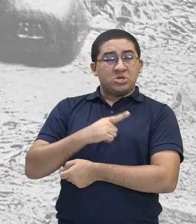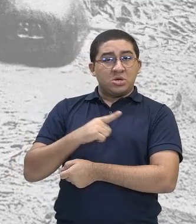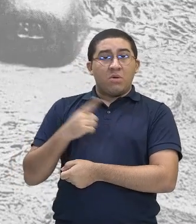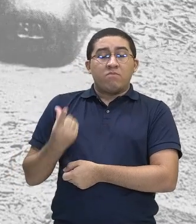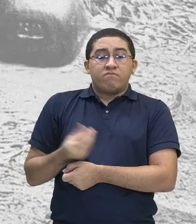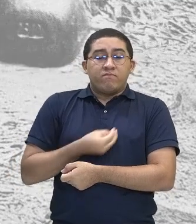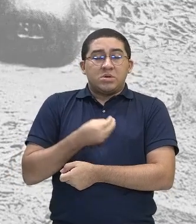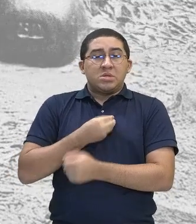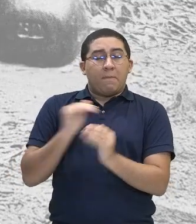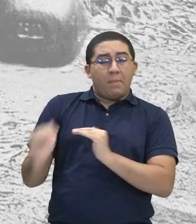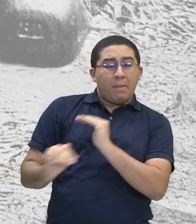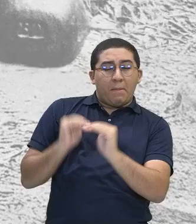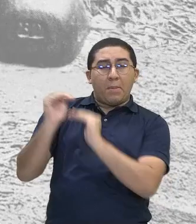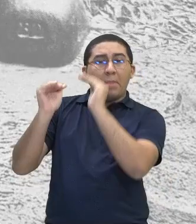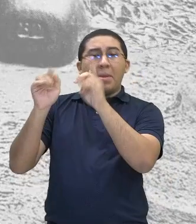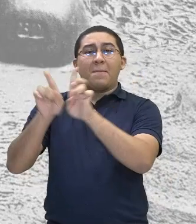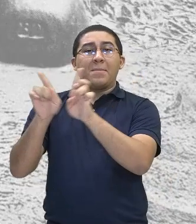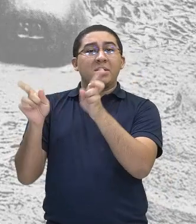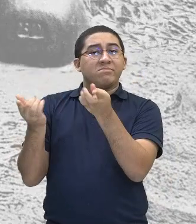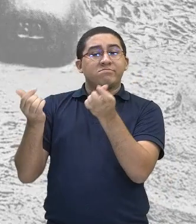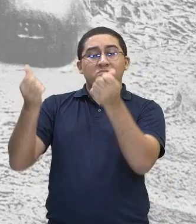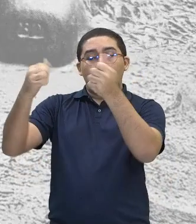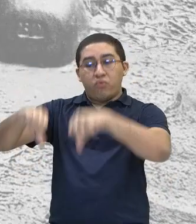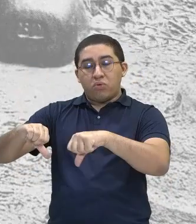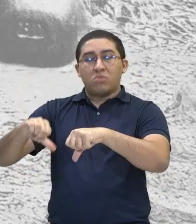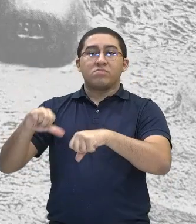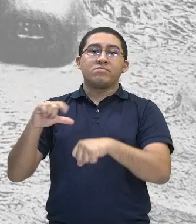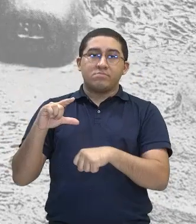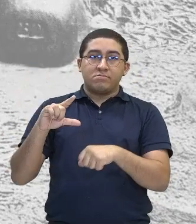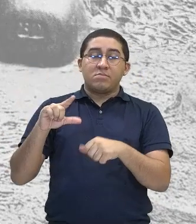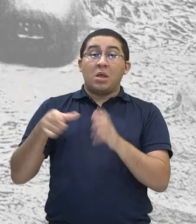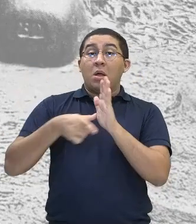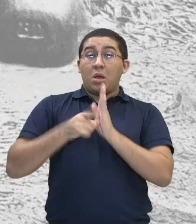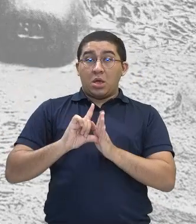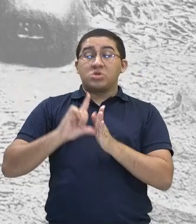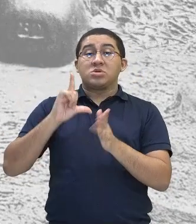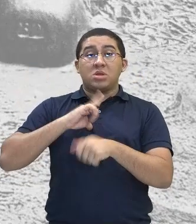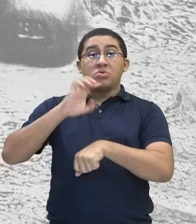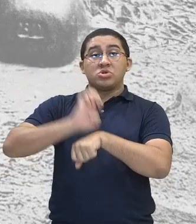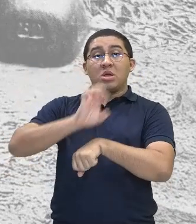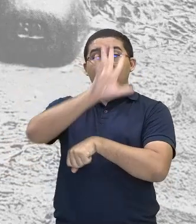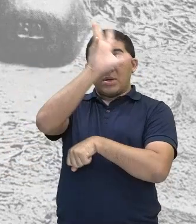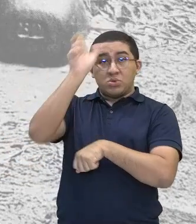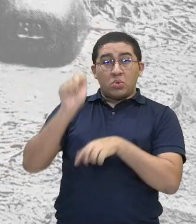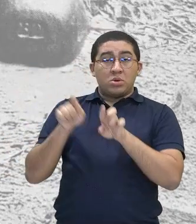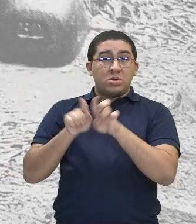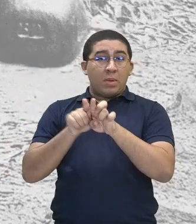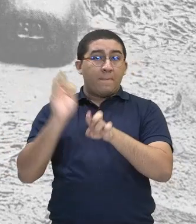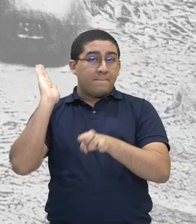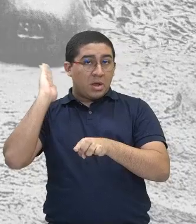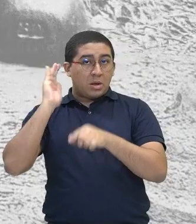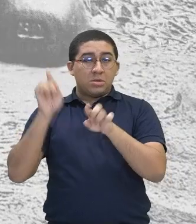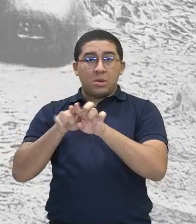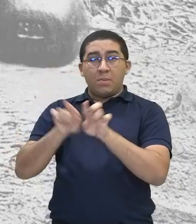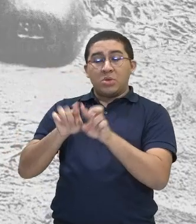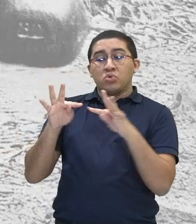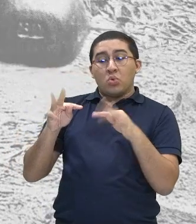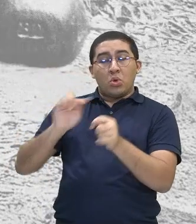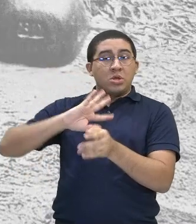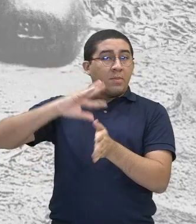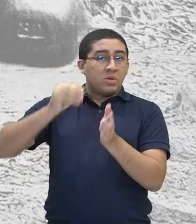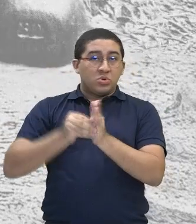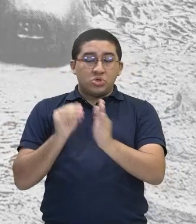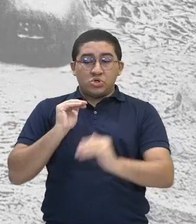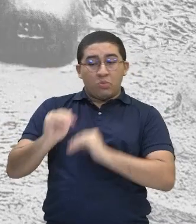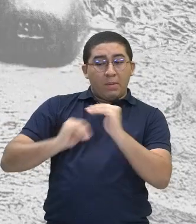acabou desenvolvendo bastante, né, o estado do Amazonas, do Pará, entre outras regiões aqui, de um modo geral, da Amazônia, né?